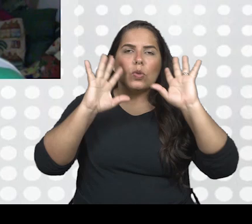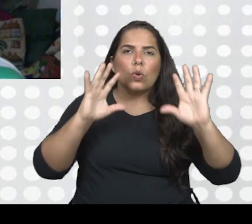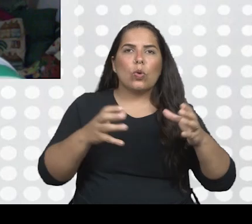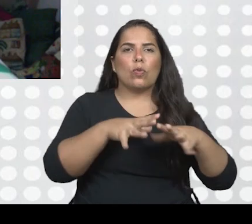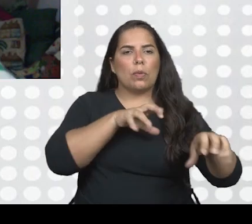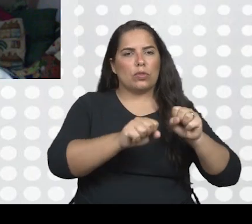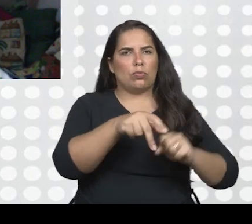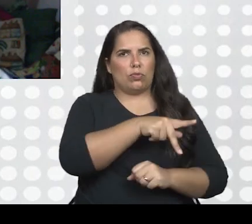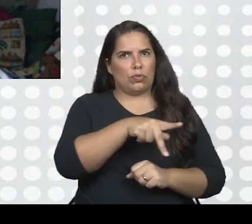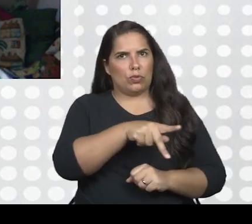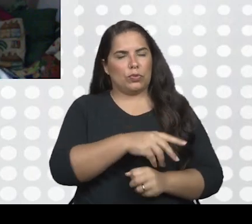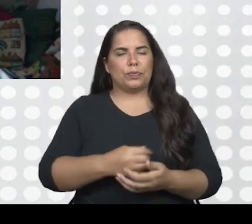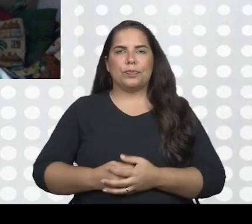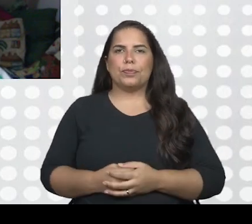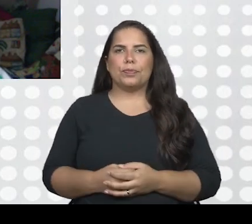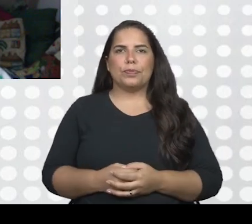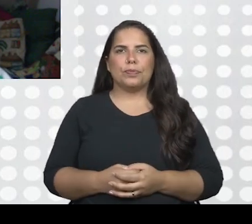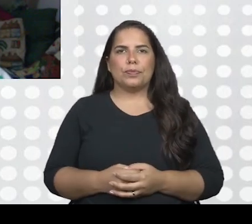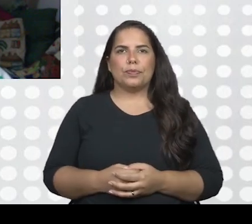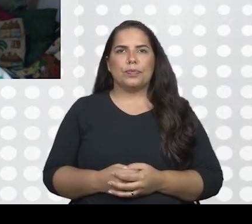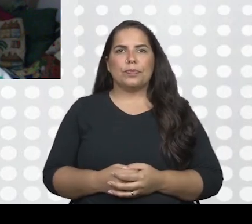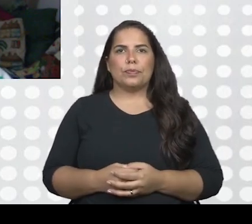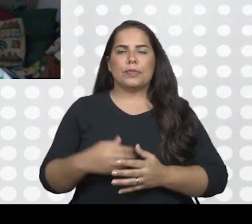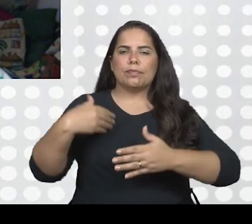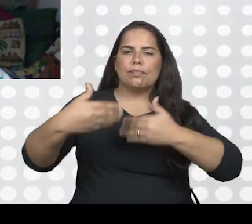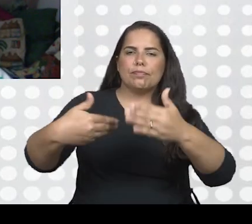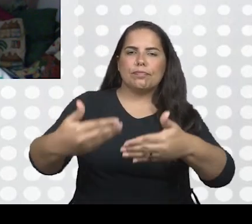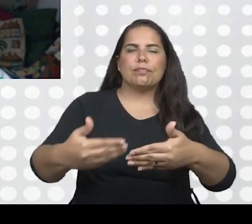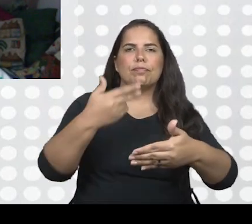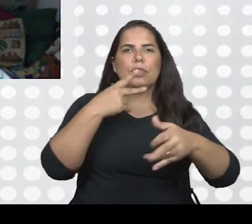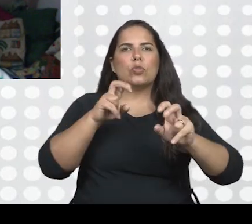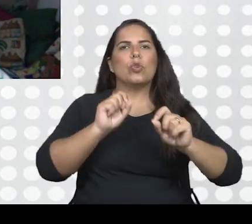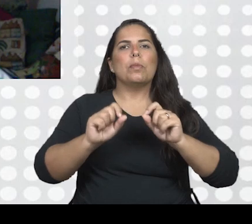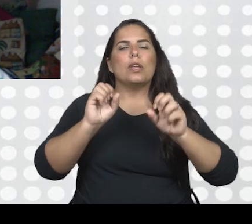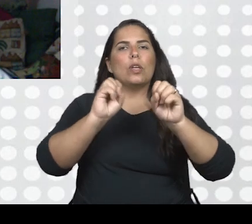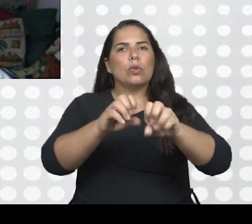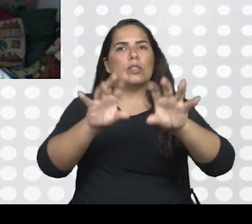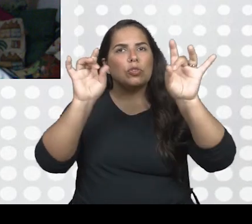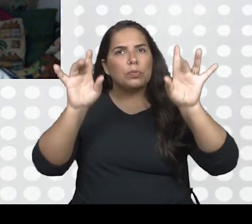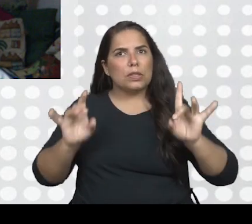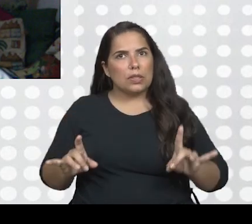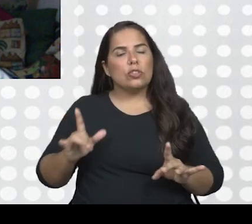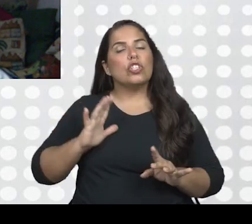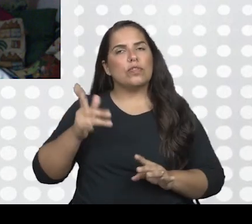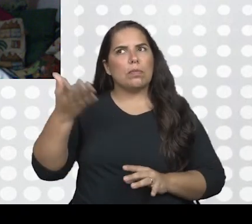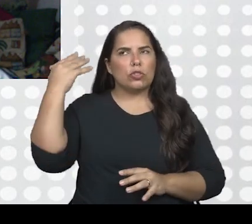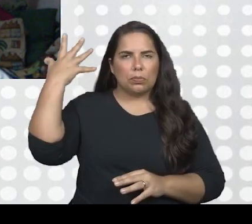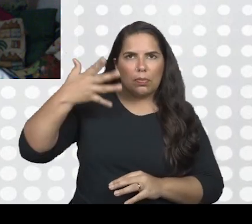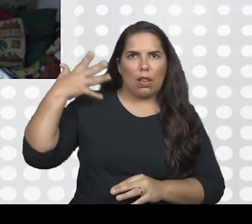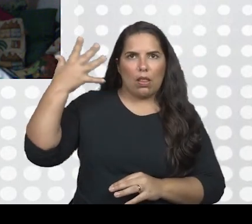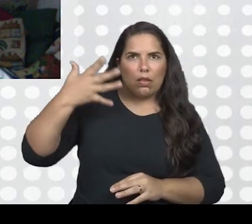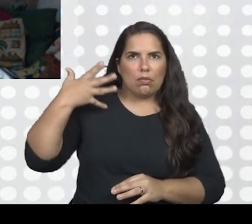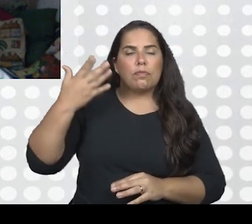Complexo de Formação de Professores. Nesse ciclo, né, que é sobre a educação especial, já tivemos uma